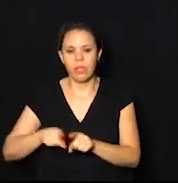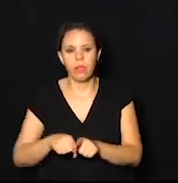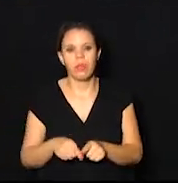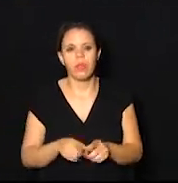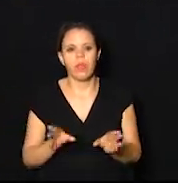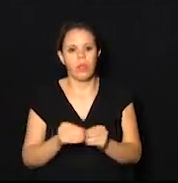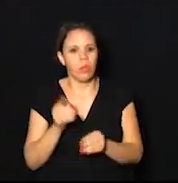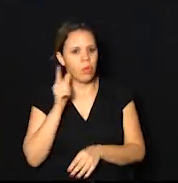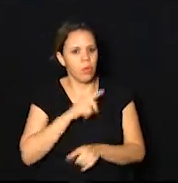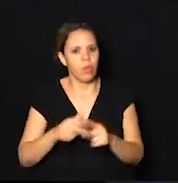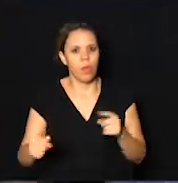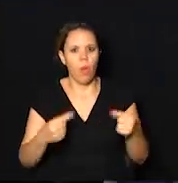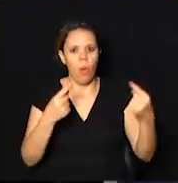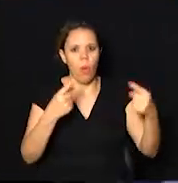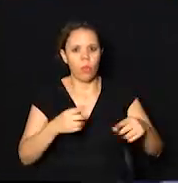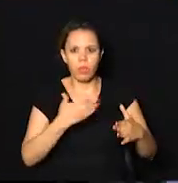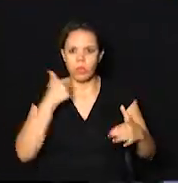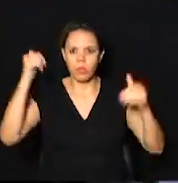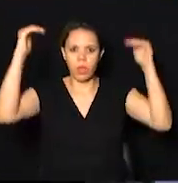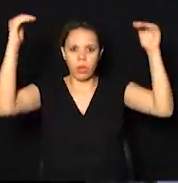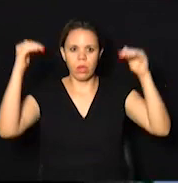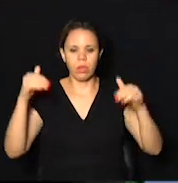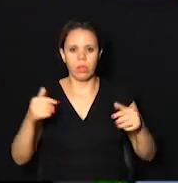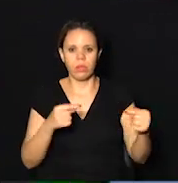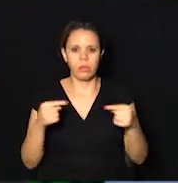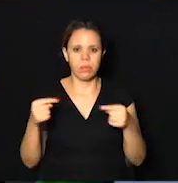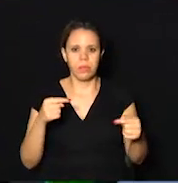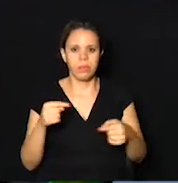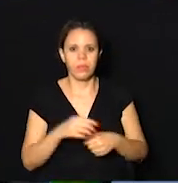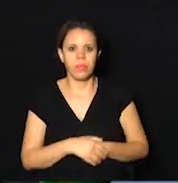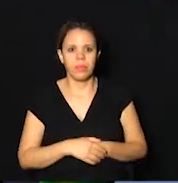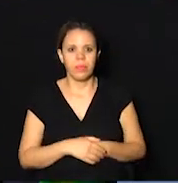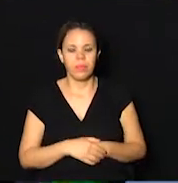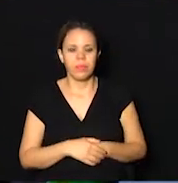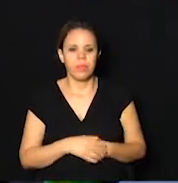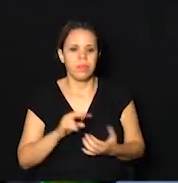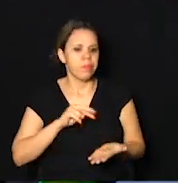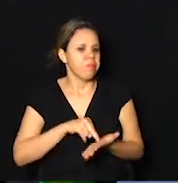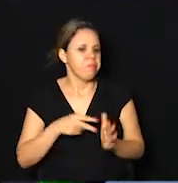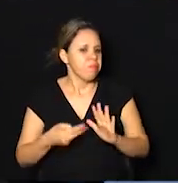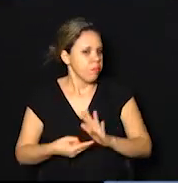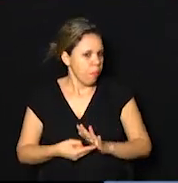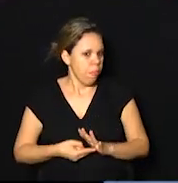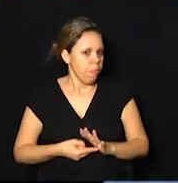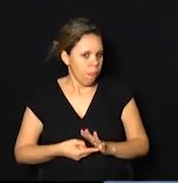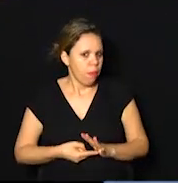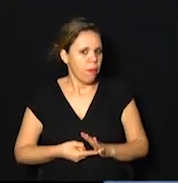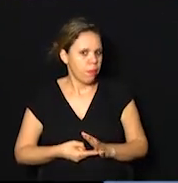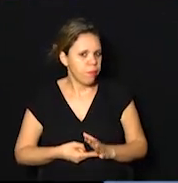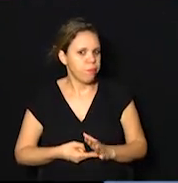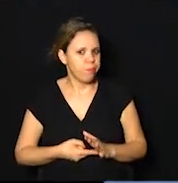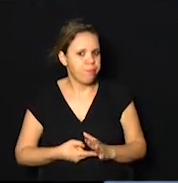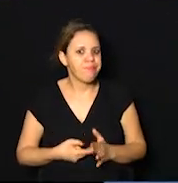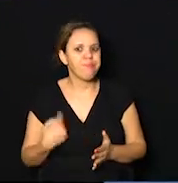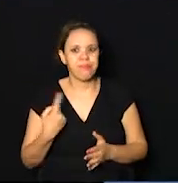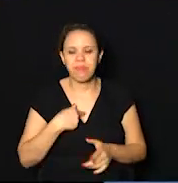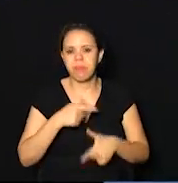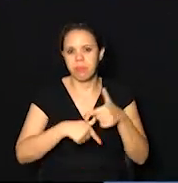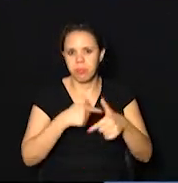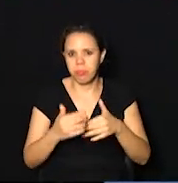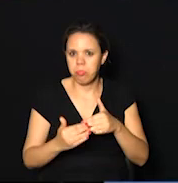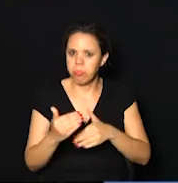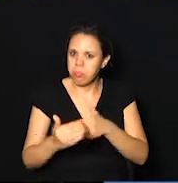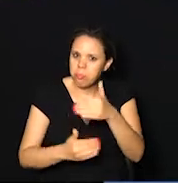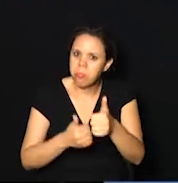eu vou quantos grandes ela jogou quantos melhores nessa confecção então quer dizer o nosso o nosso